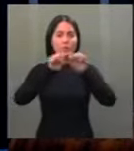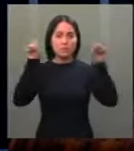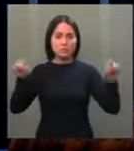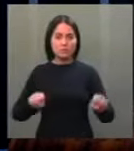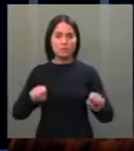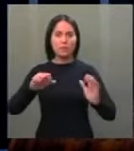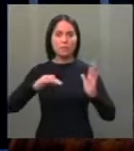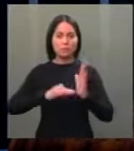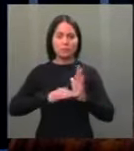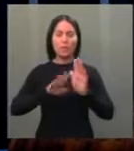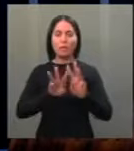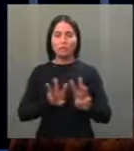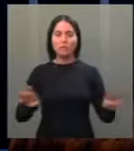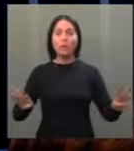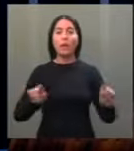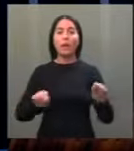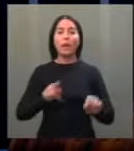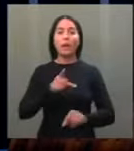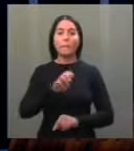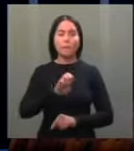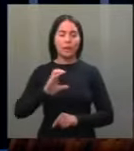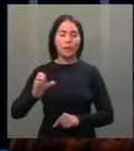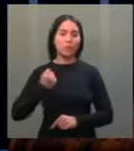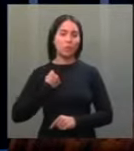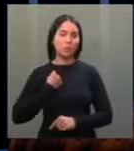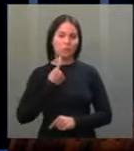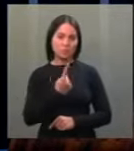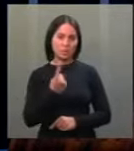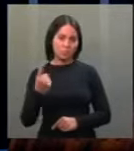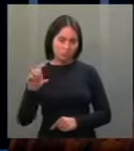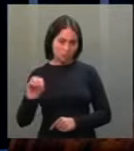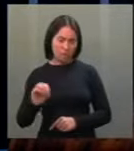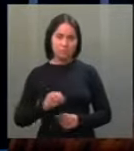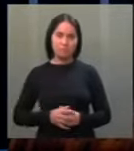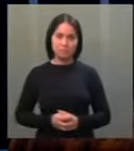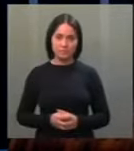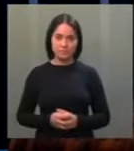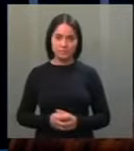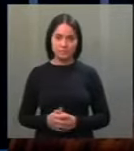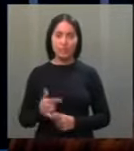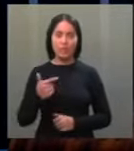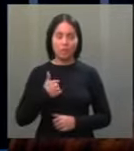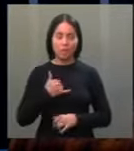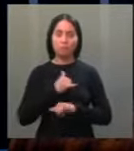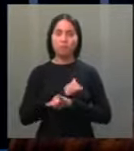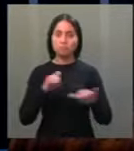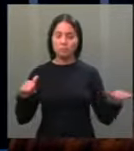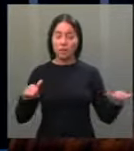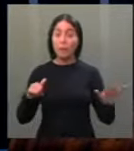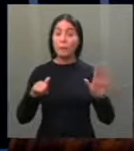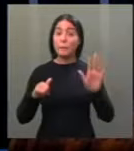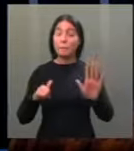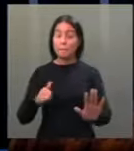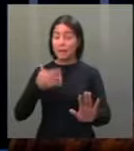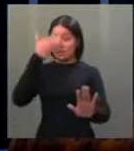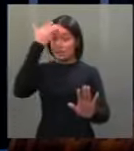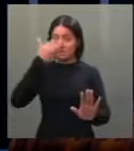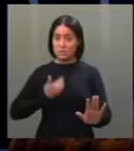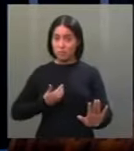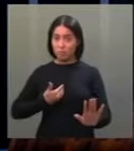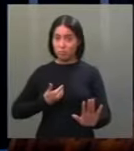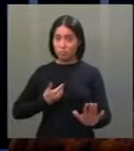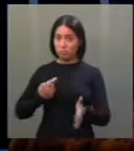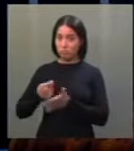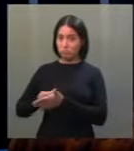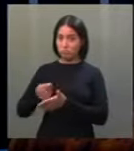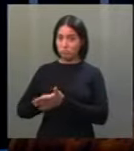meu relatório APEC 110. Ao fazê-lo, retiro dos meus ombros e compartilho com